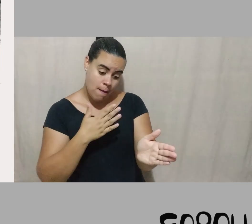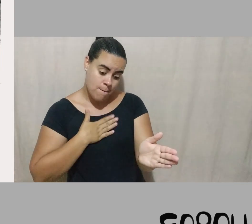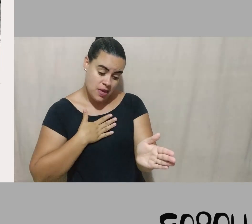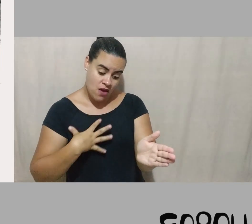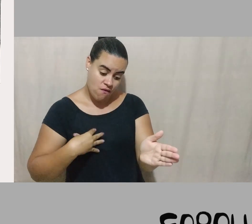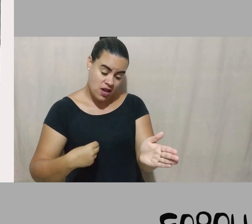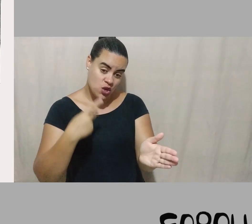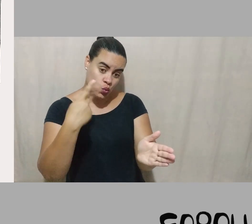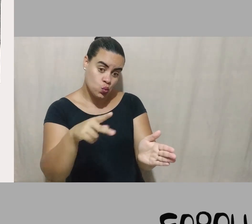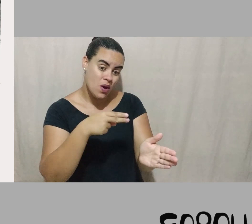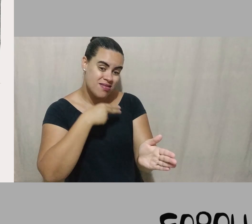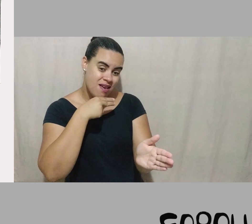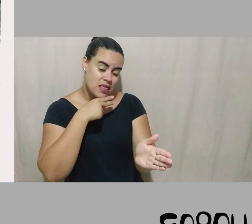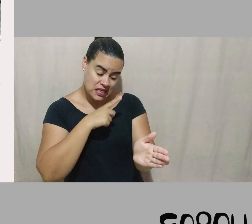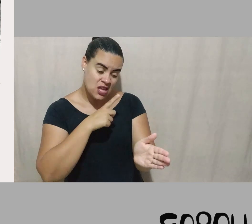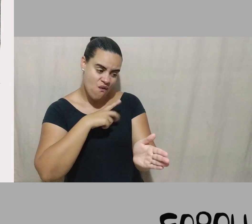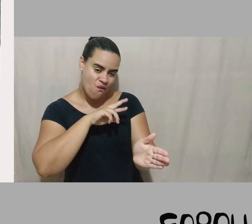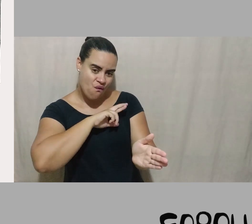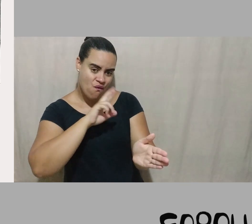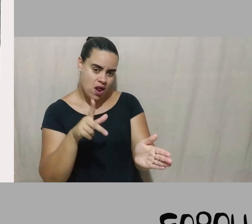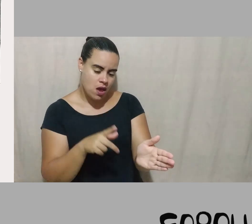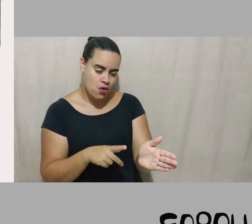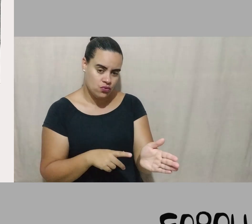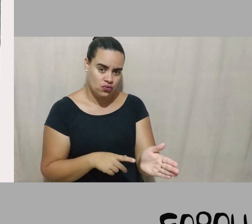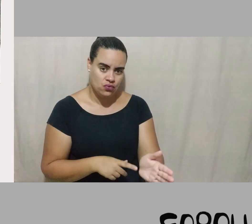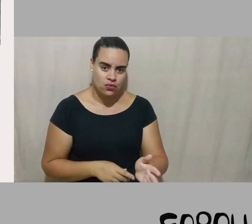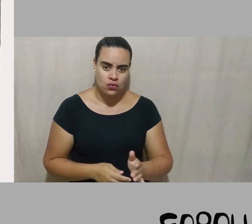filha, a sua neta, ela está diferente.